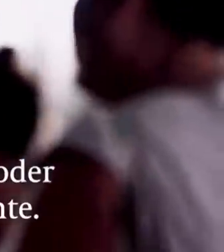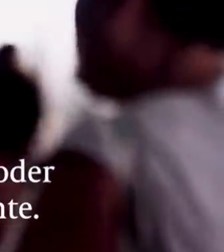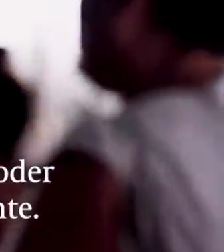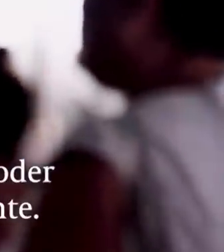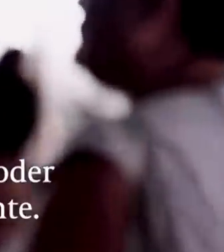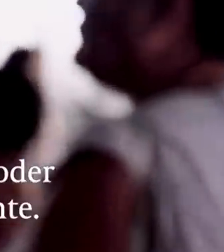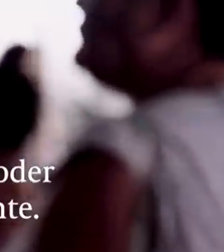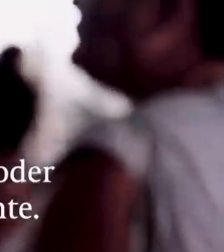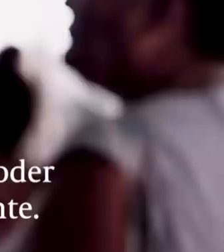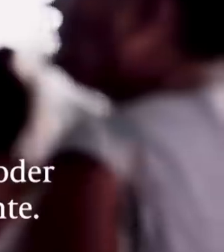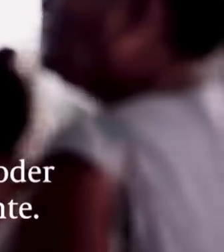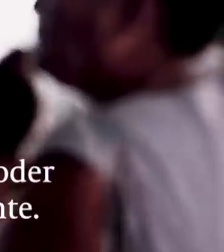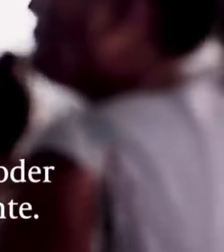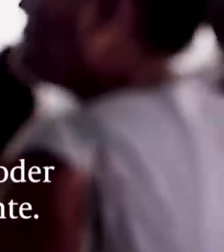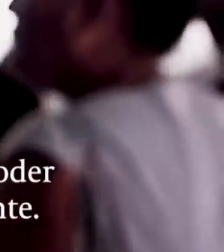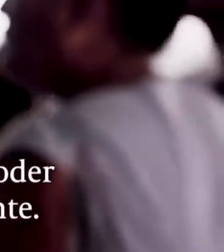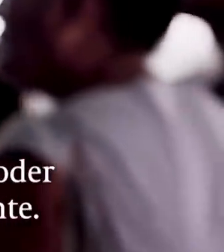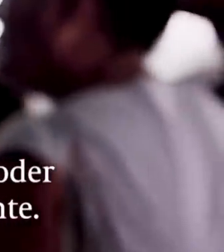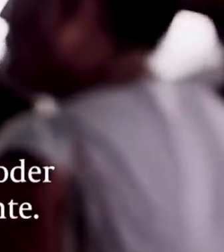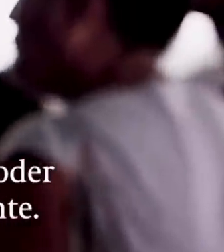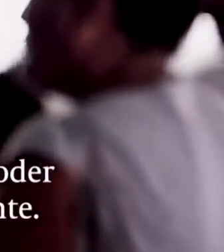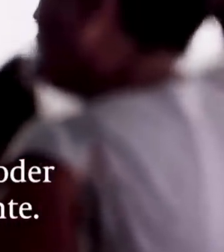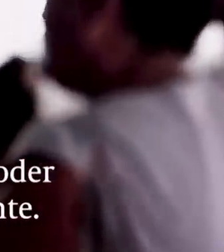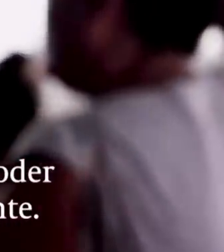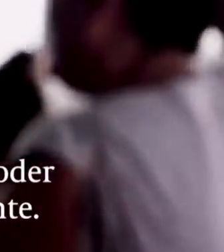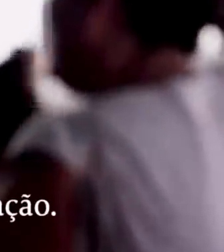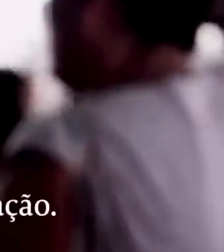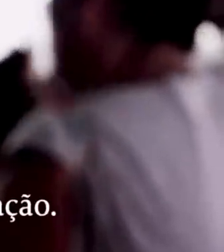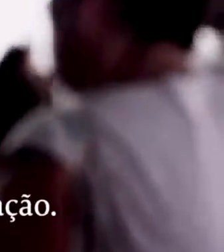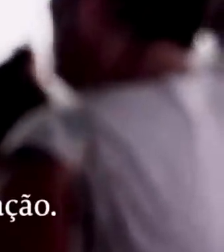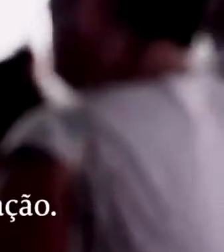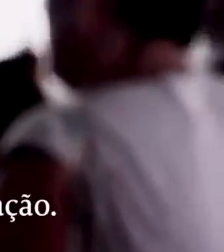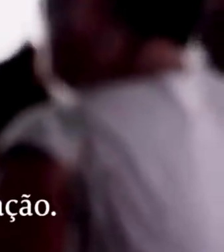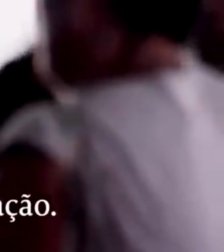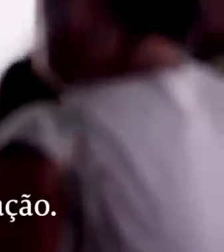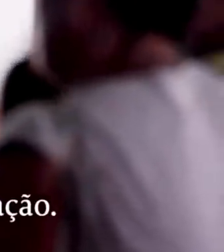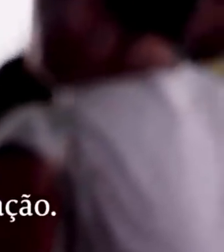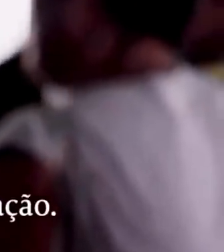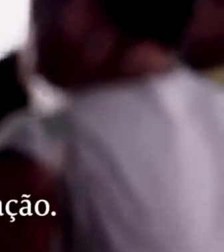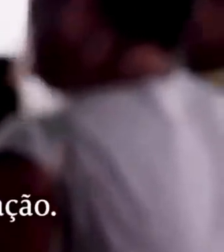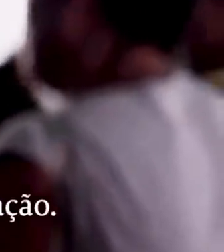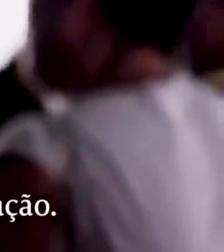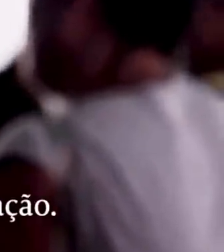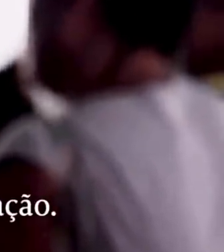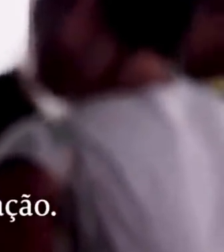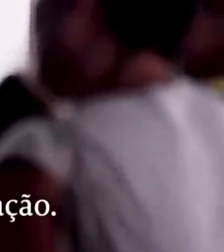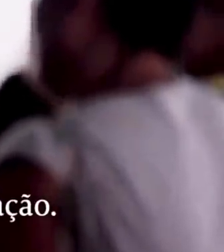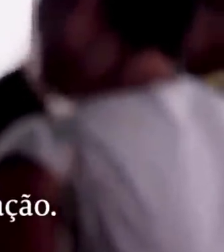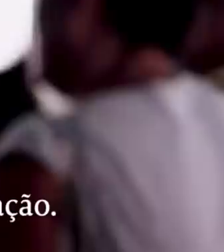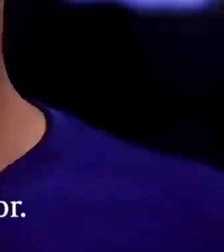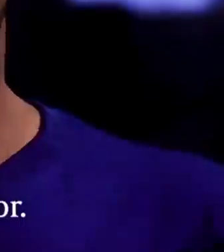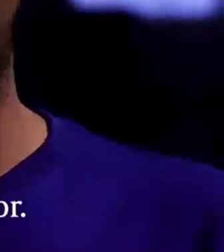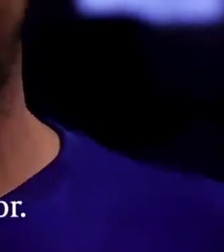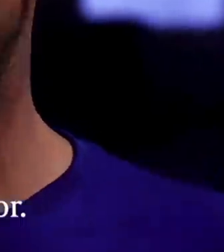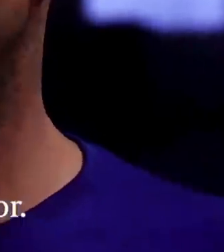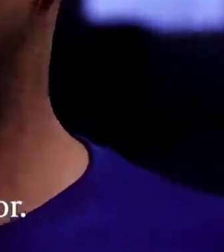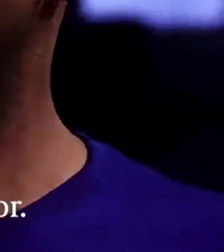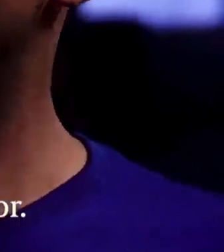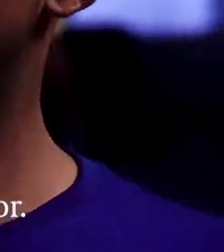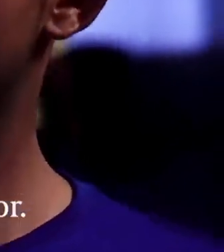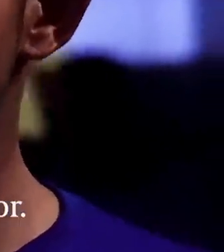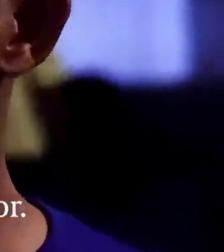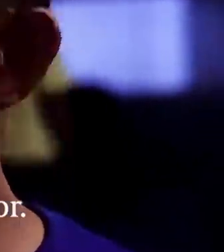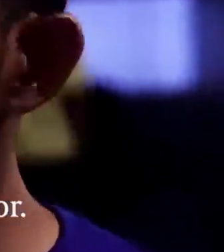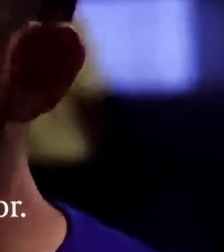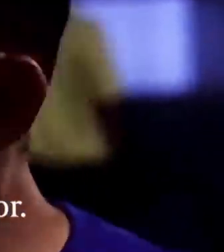sabia qual era esse pirou dança o novo assim morto o salário para